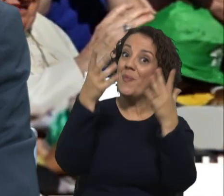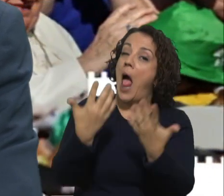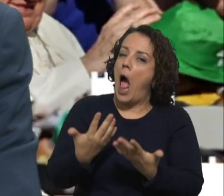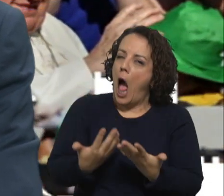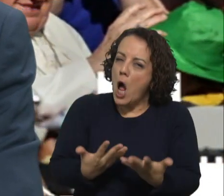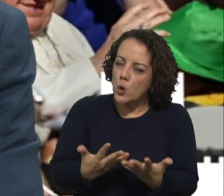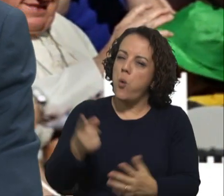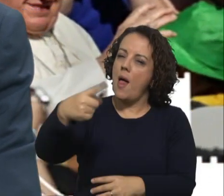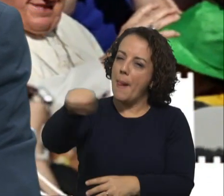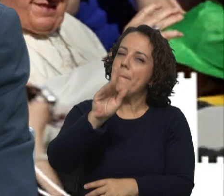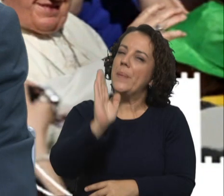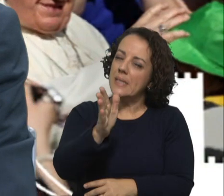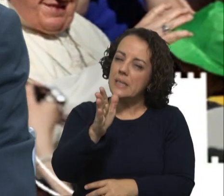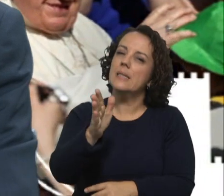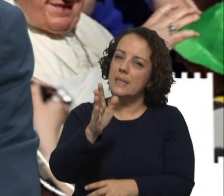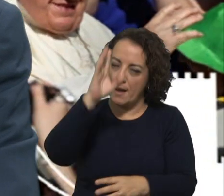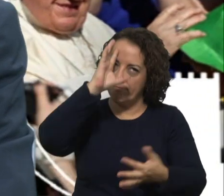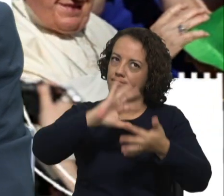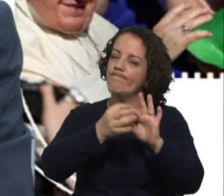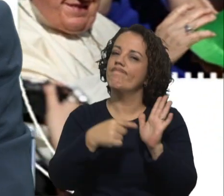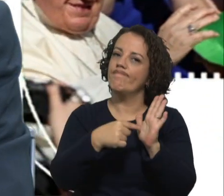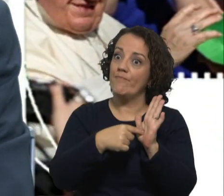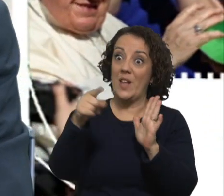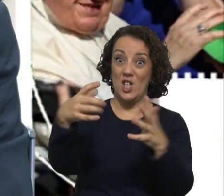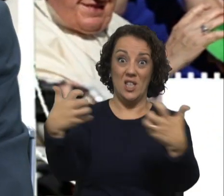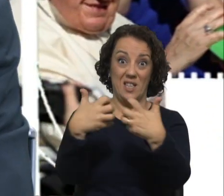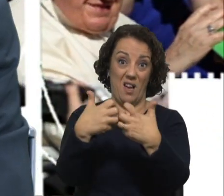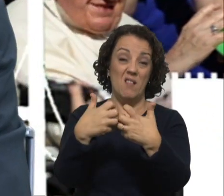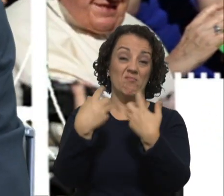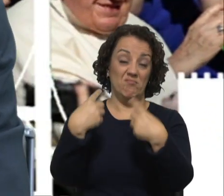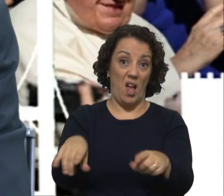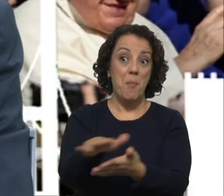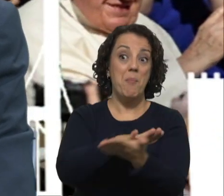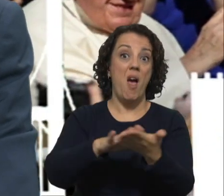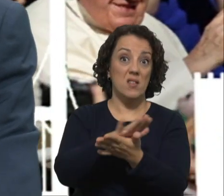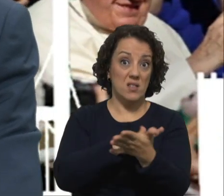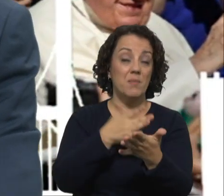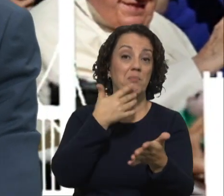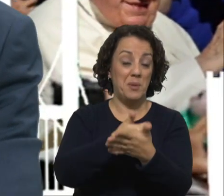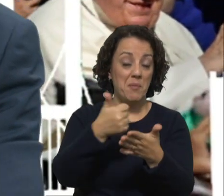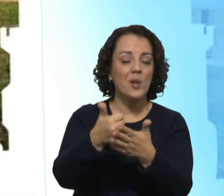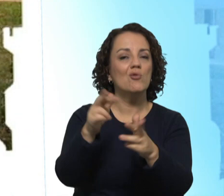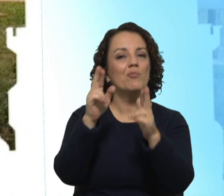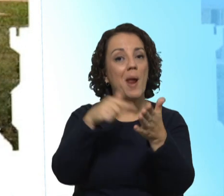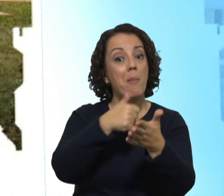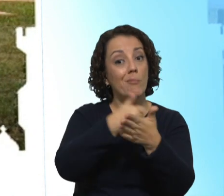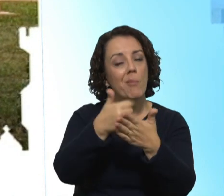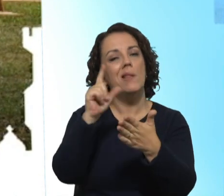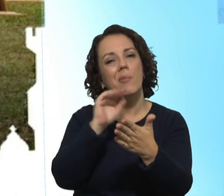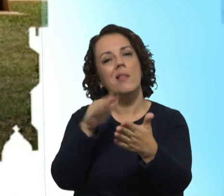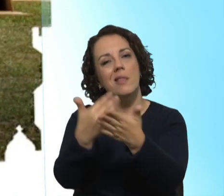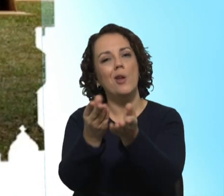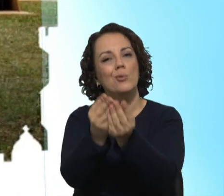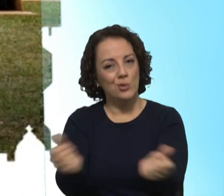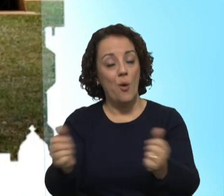um conflito que também tem uma dimensão bíblica também possa ter uma solução bíblica nesse sentido. É um caminho a